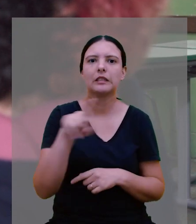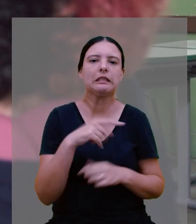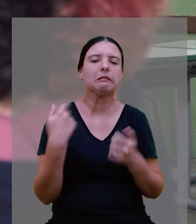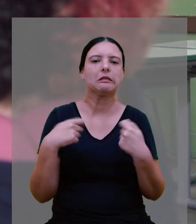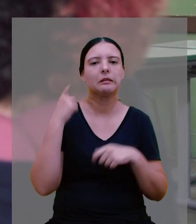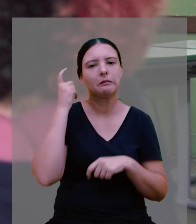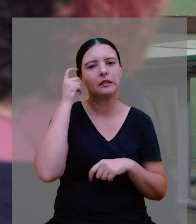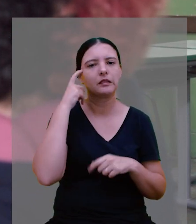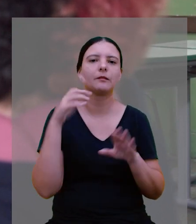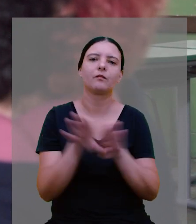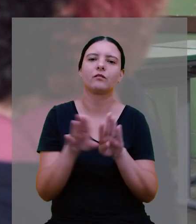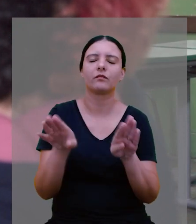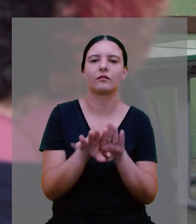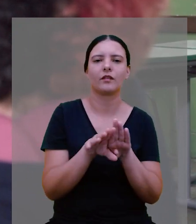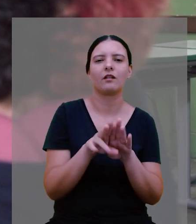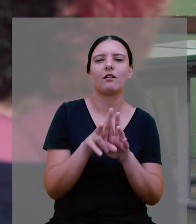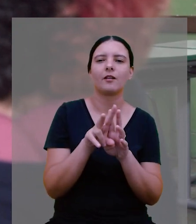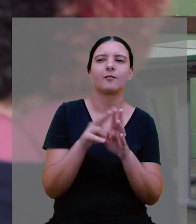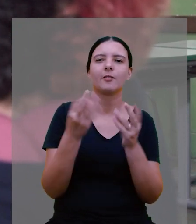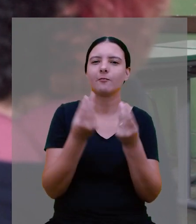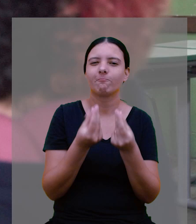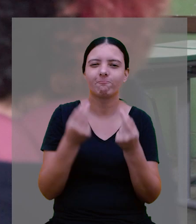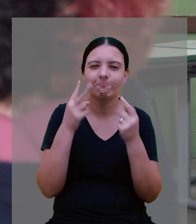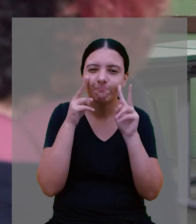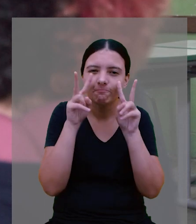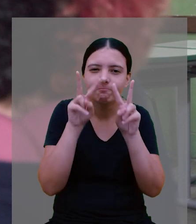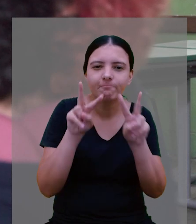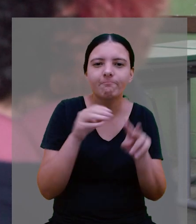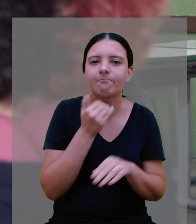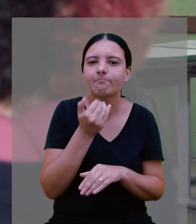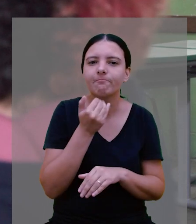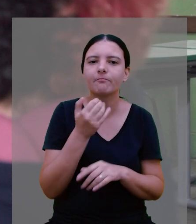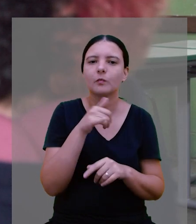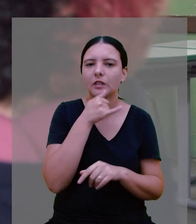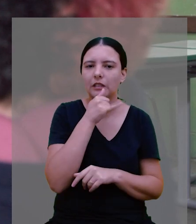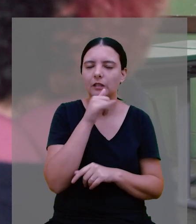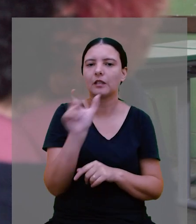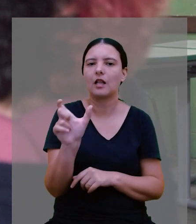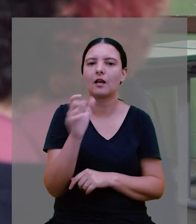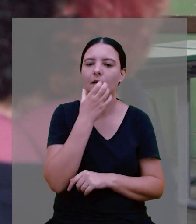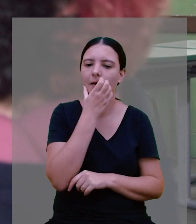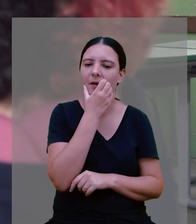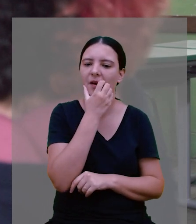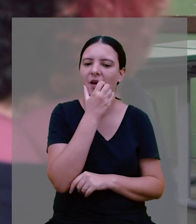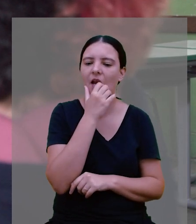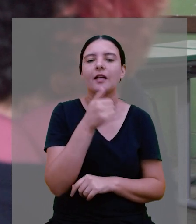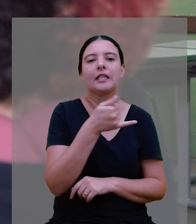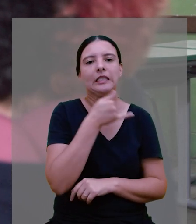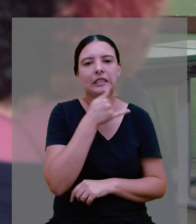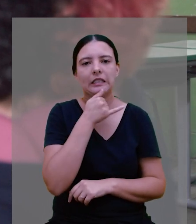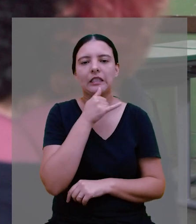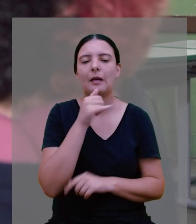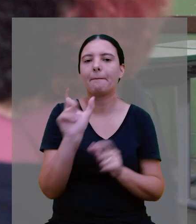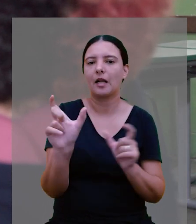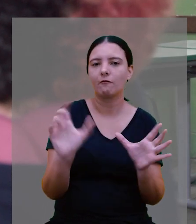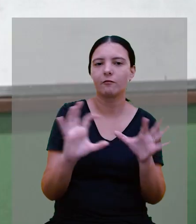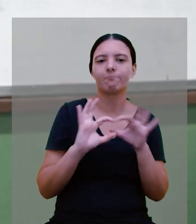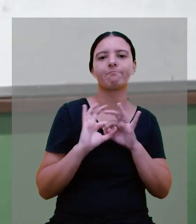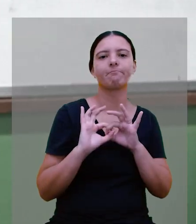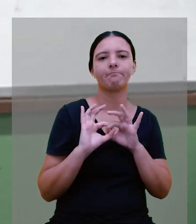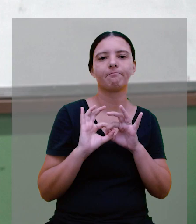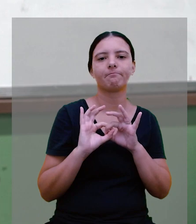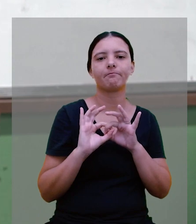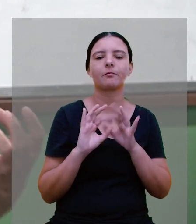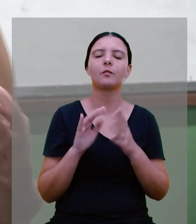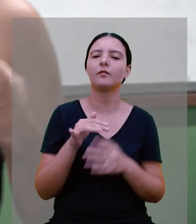da palavra que são mais invisíveis, né? Que a palavra, por exemplo, a palavra cria vínculo,